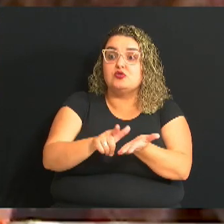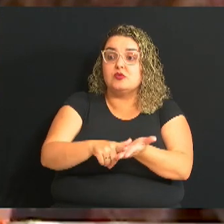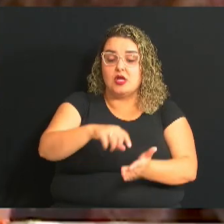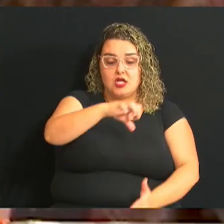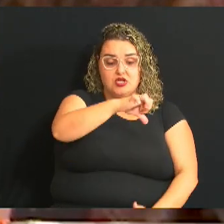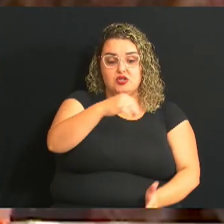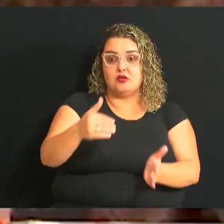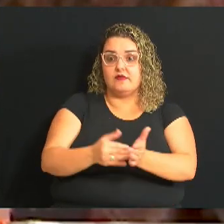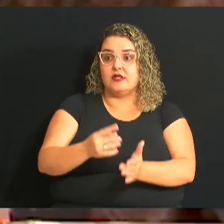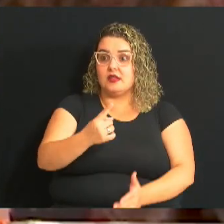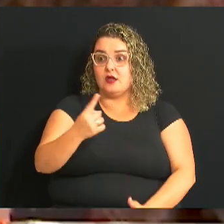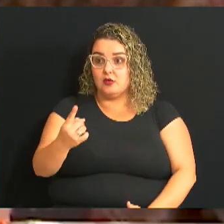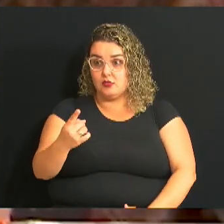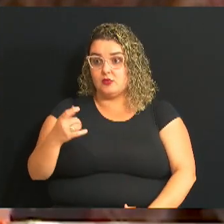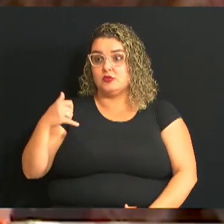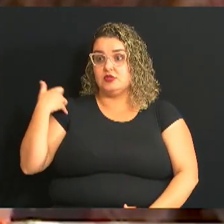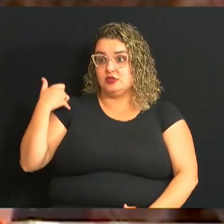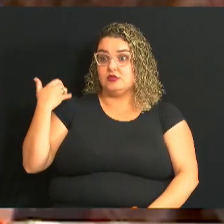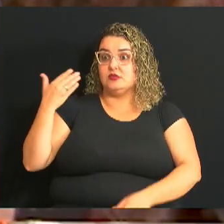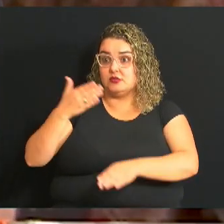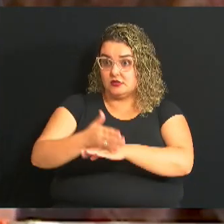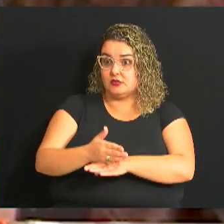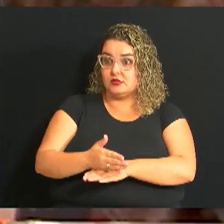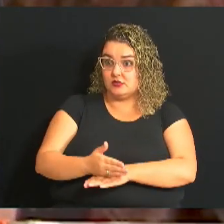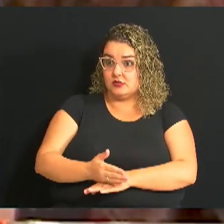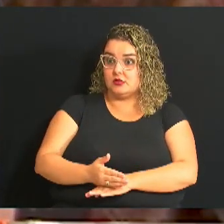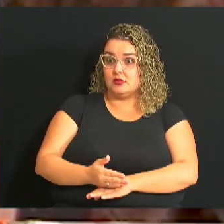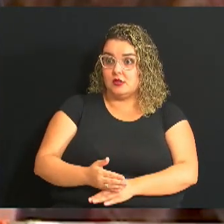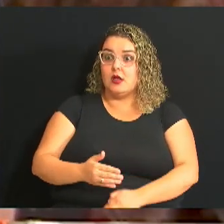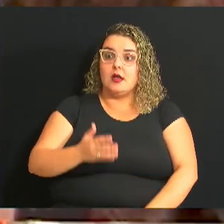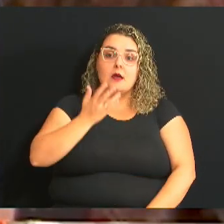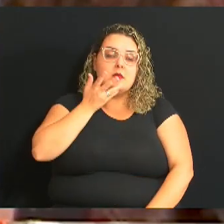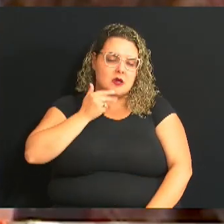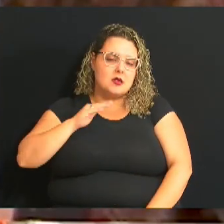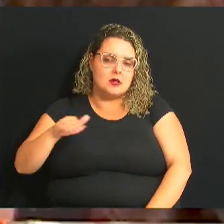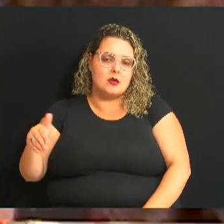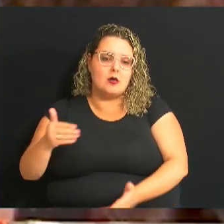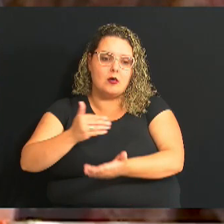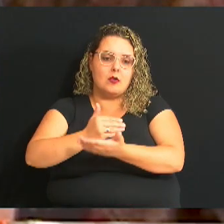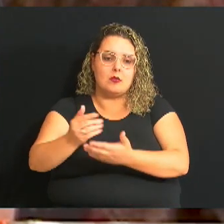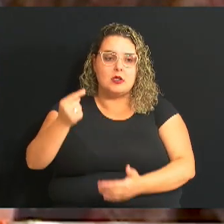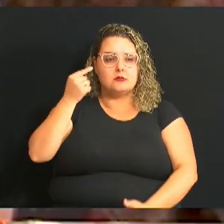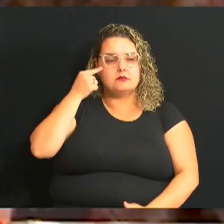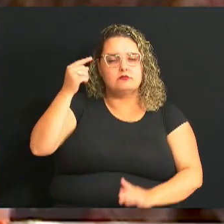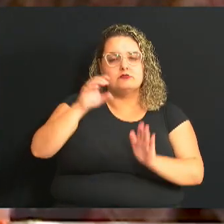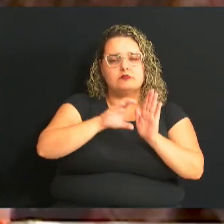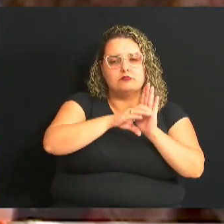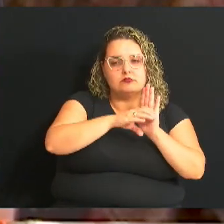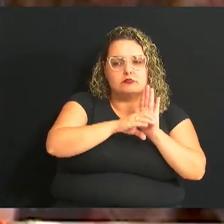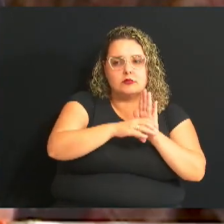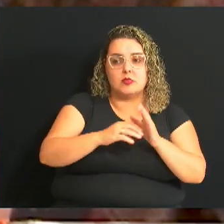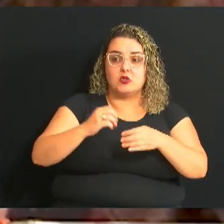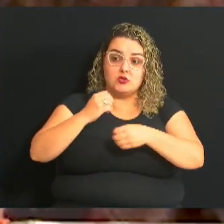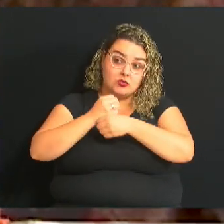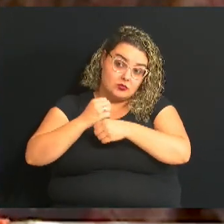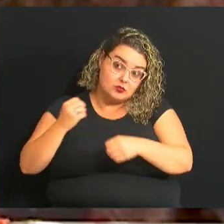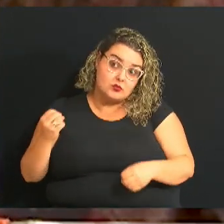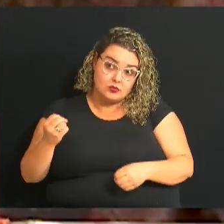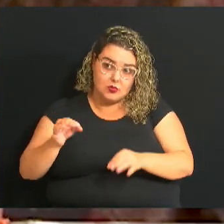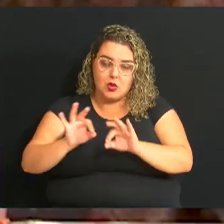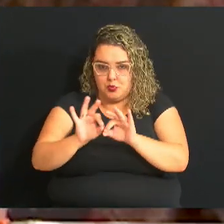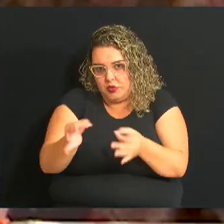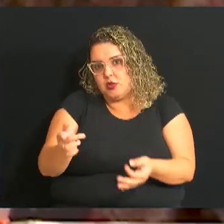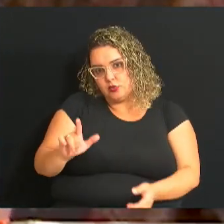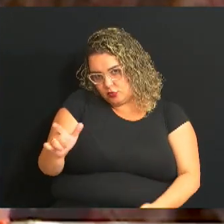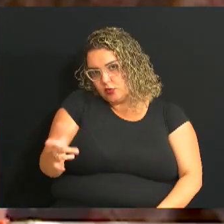também participam, né? E pessoal mais novo. Mas pessoal mais novo que começa a ter esses conceitos de engenharia, né? Mais simples, obviamente,